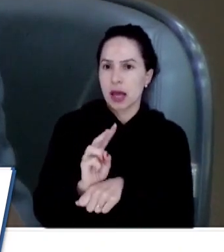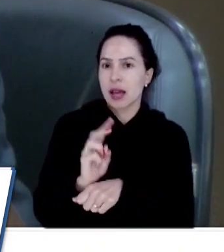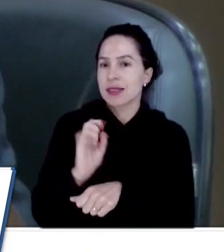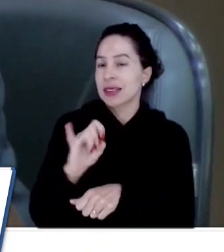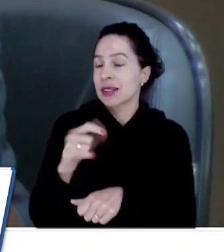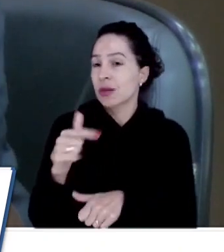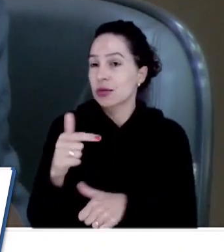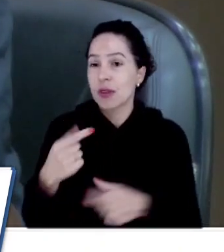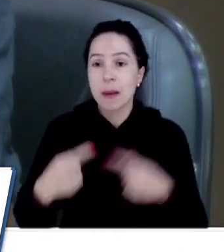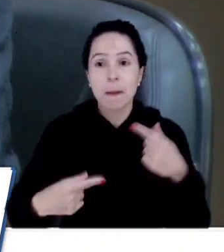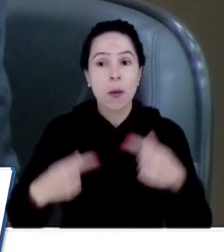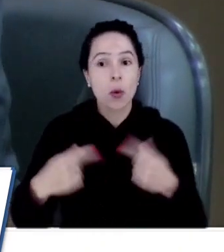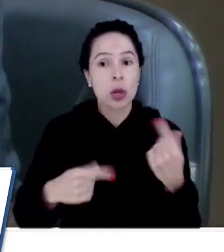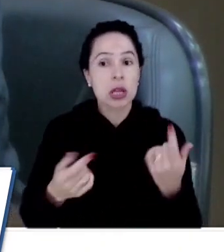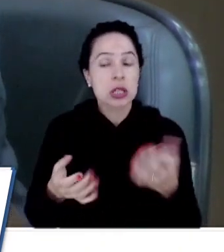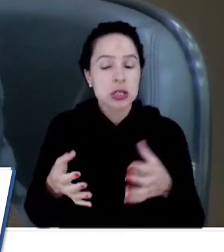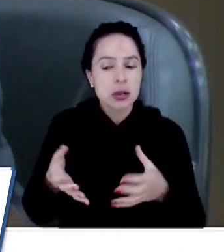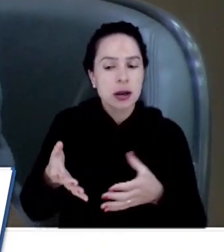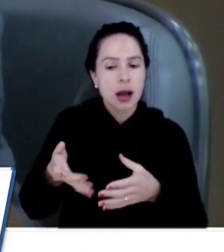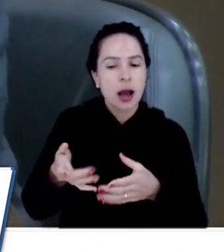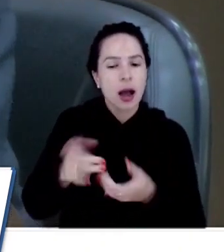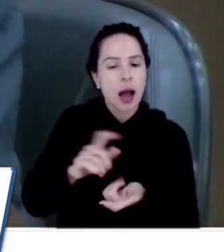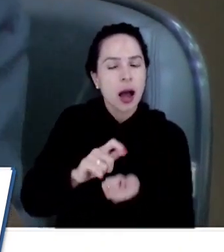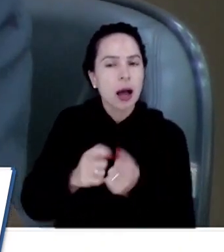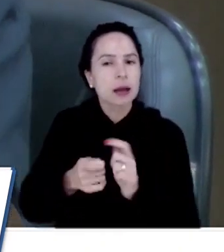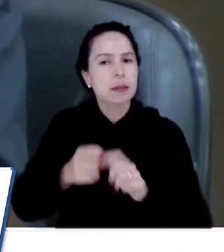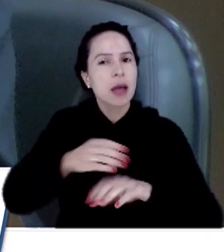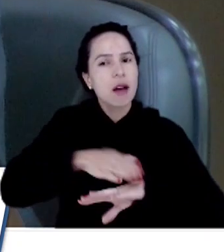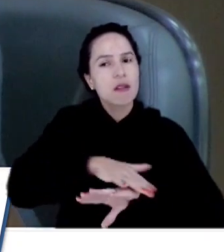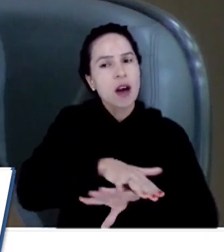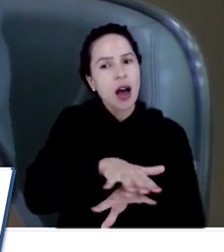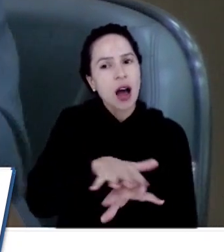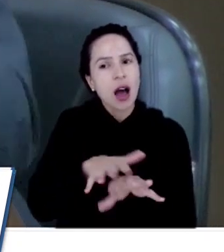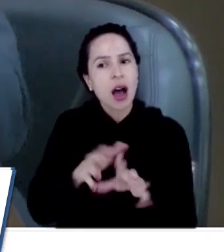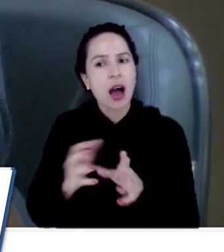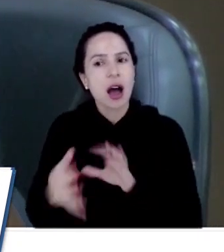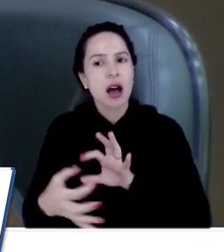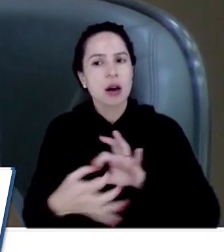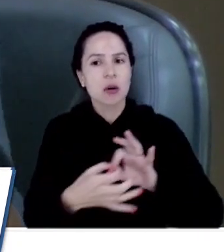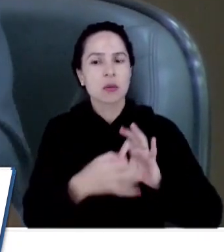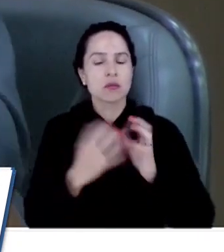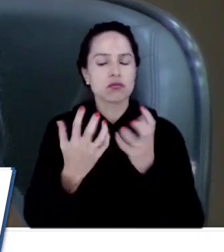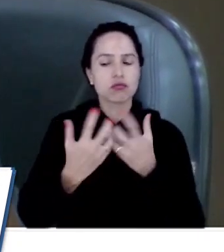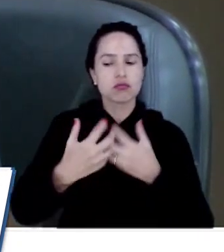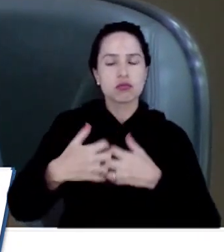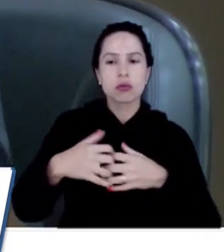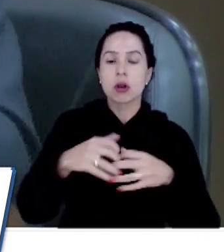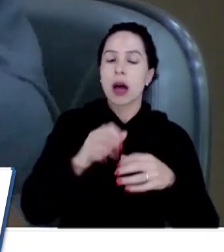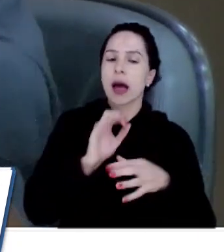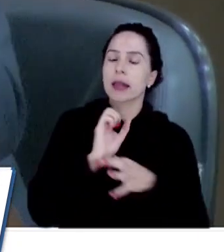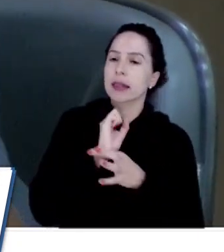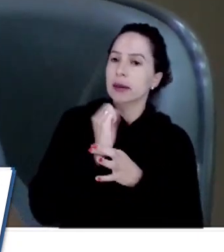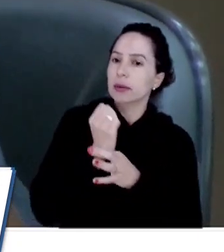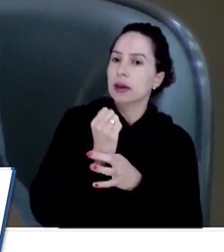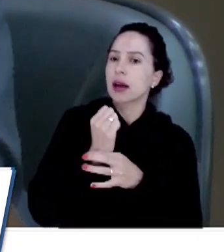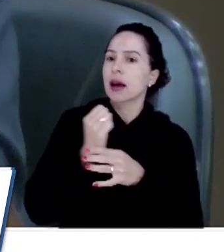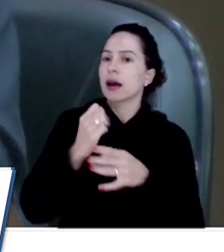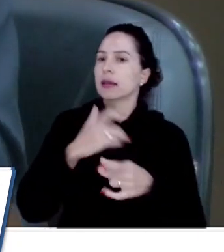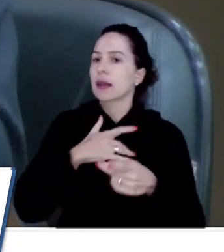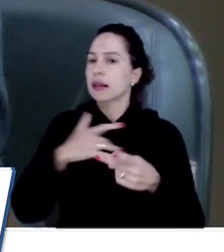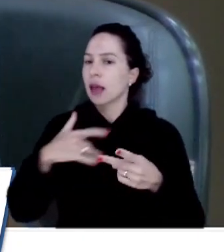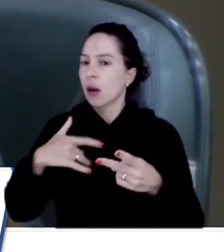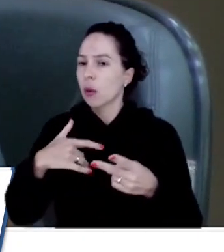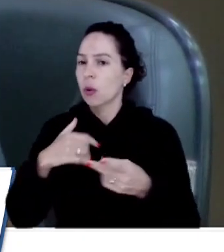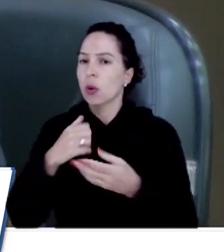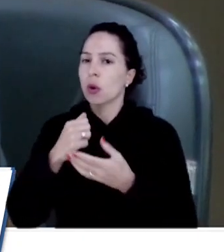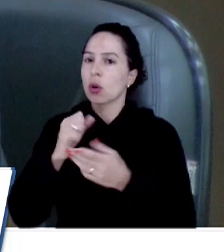políticas integradas de várias áreas para atender, desde a segurança, da saúde, da assistência,